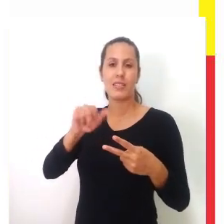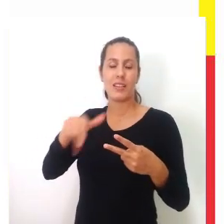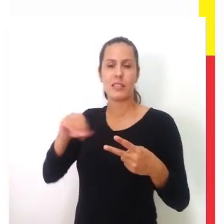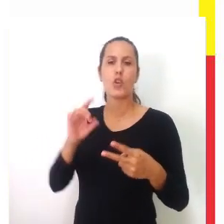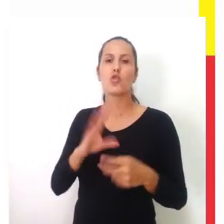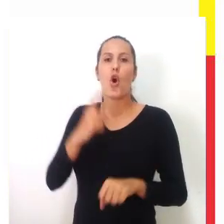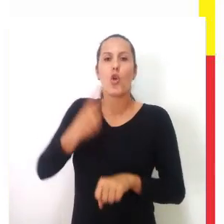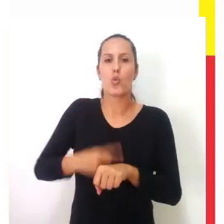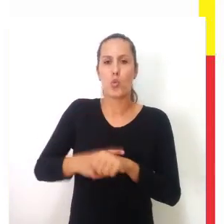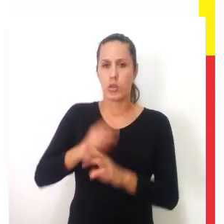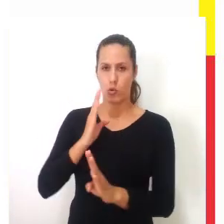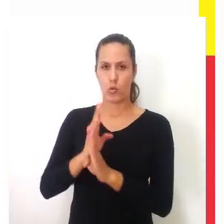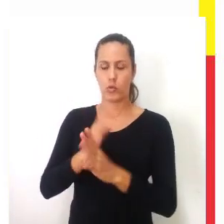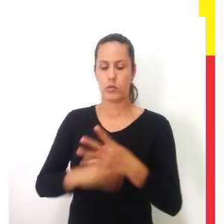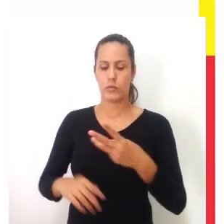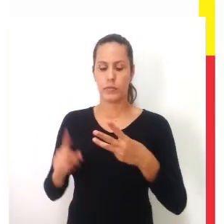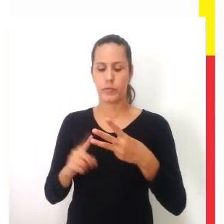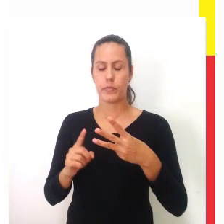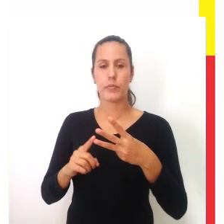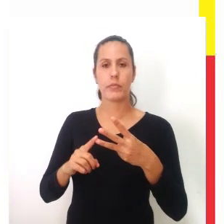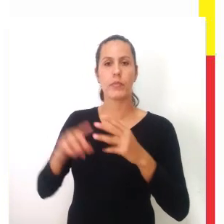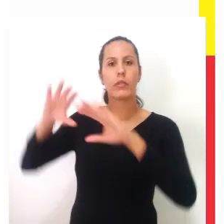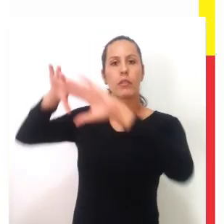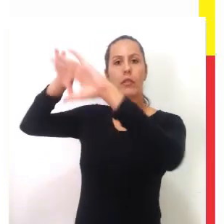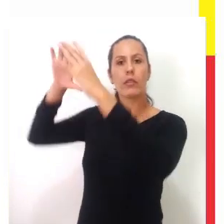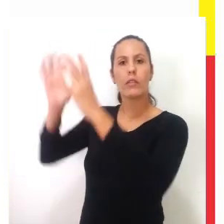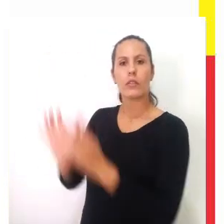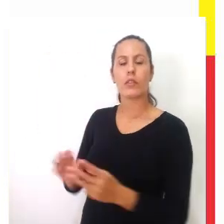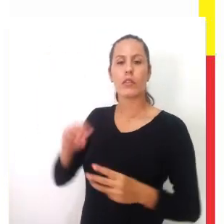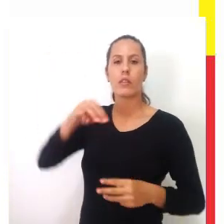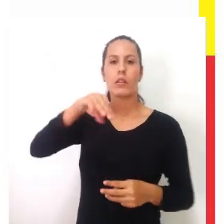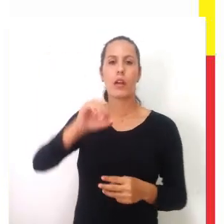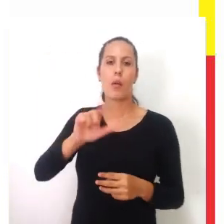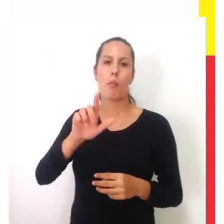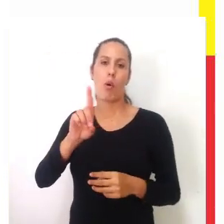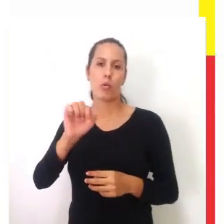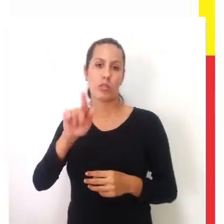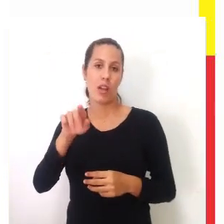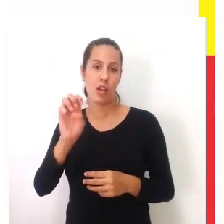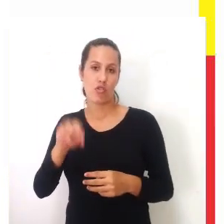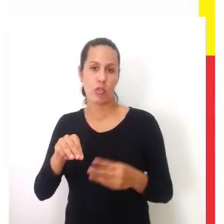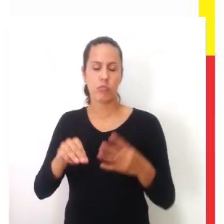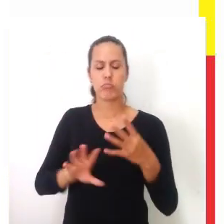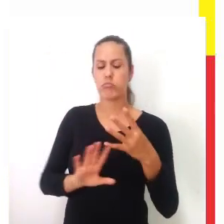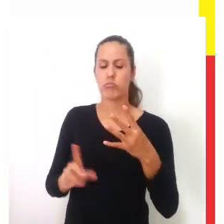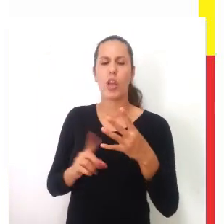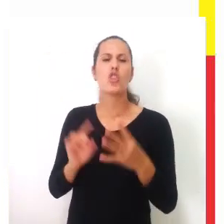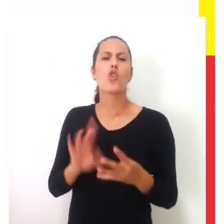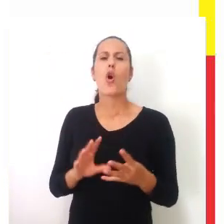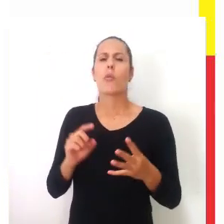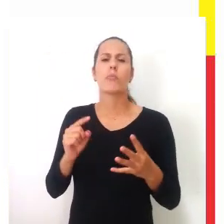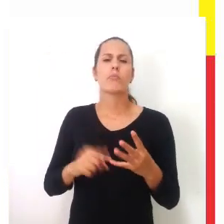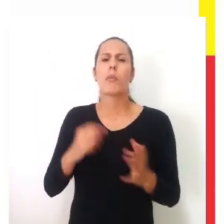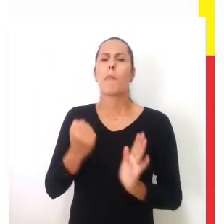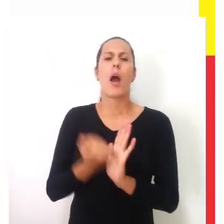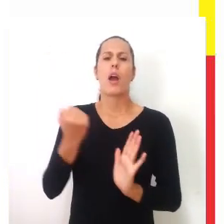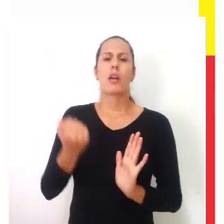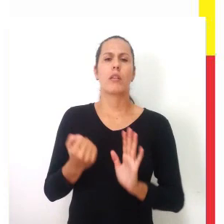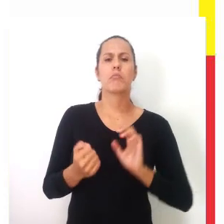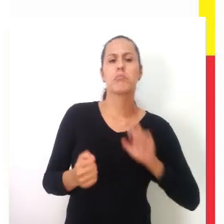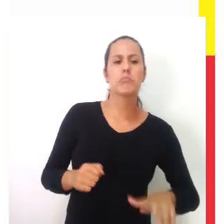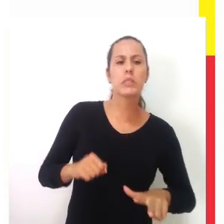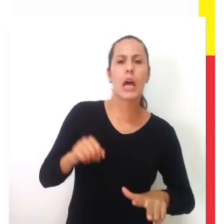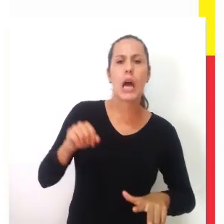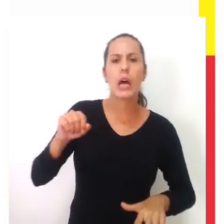duras, moldagem, que era a forma na rocha, e apenas marcas, que são